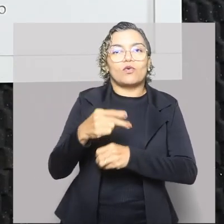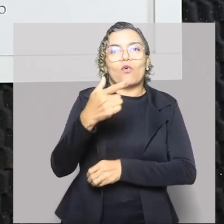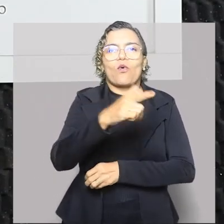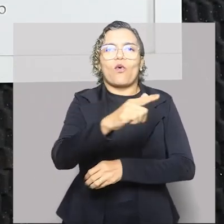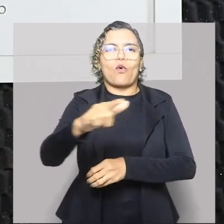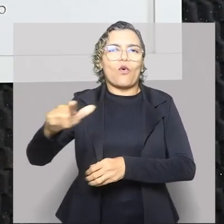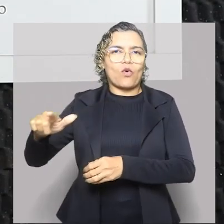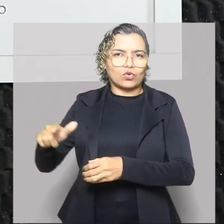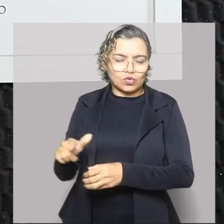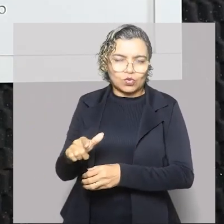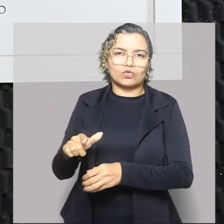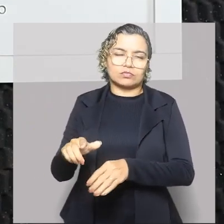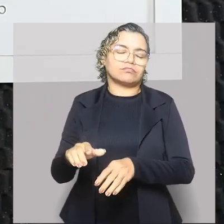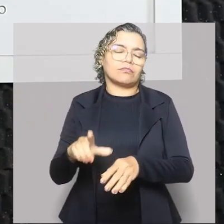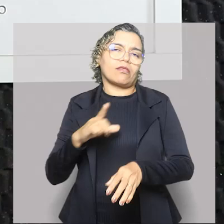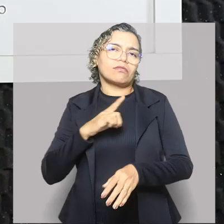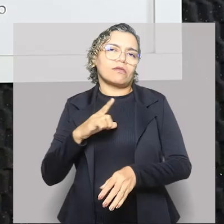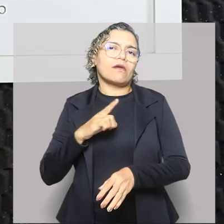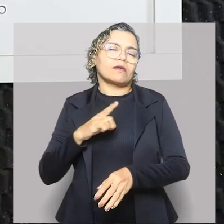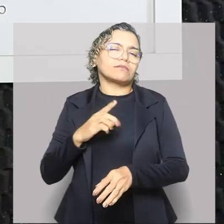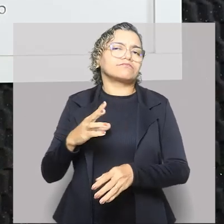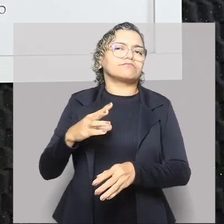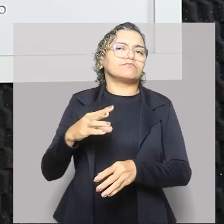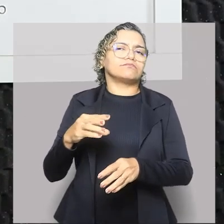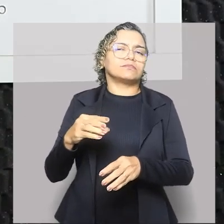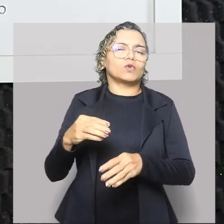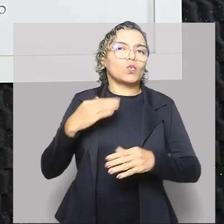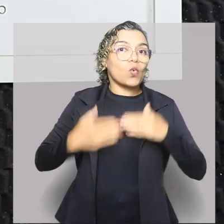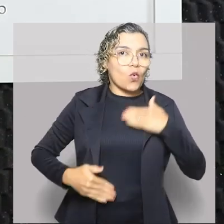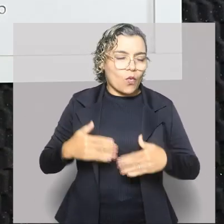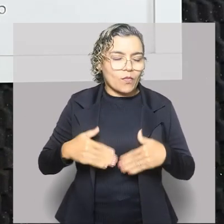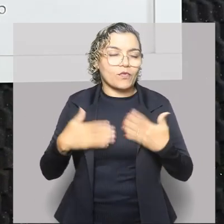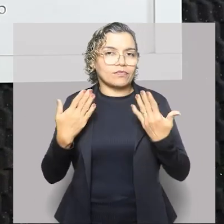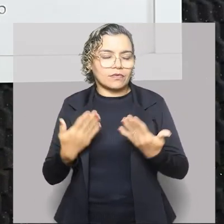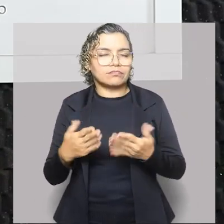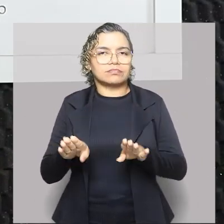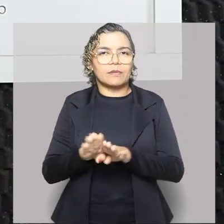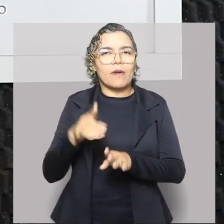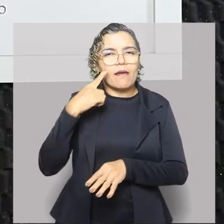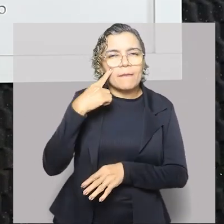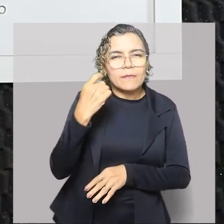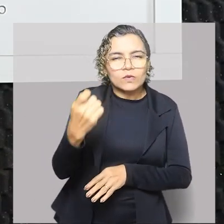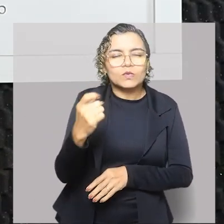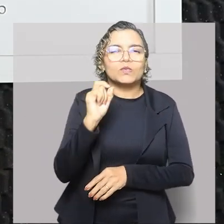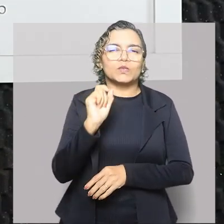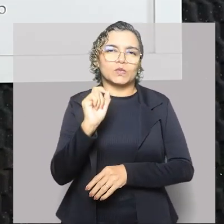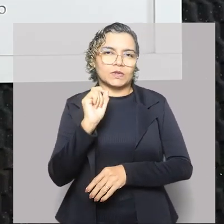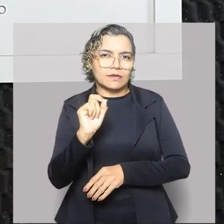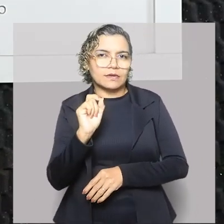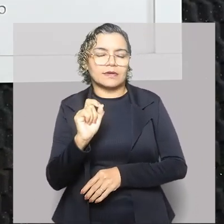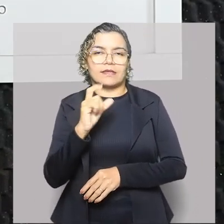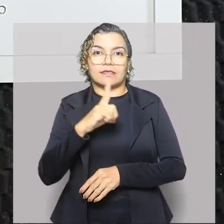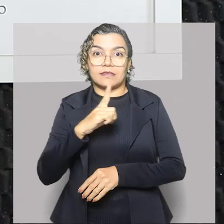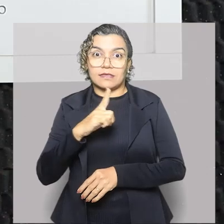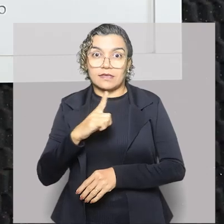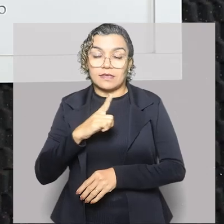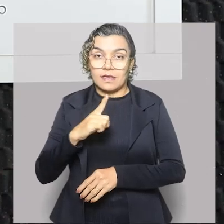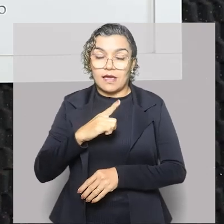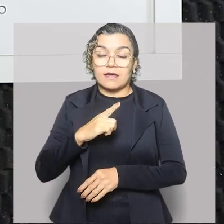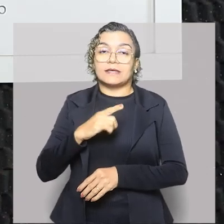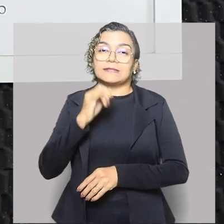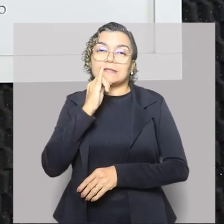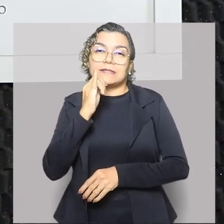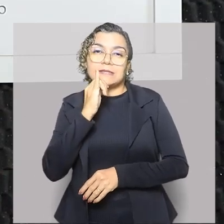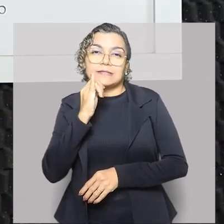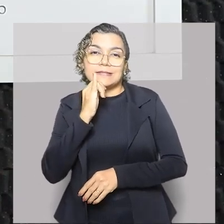outros compostos inorgânicos, ali no seu corpo. É muito interessante a gente ressaltar que esses organismos,